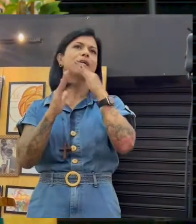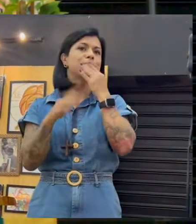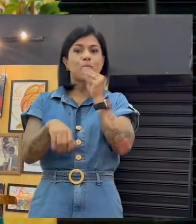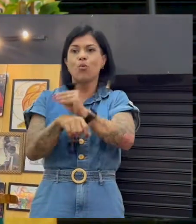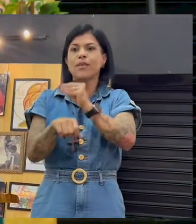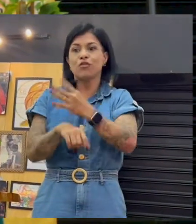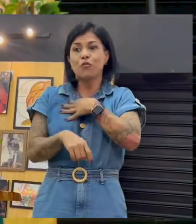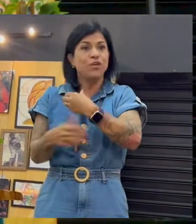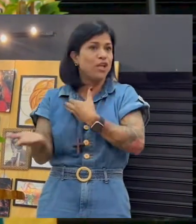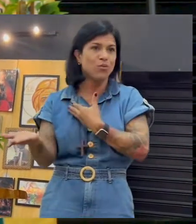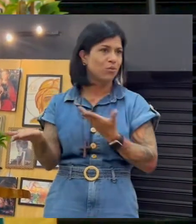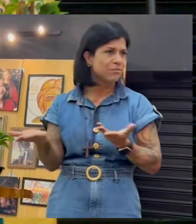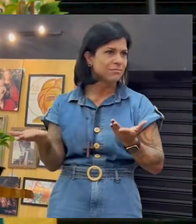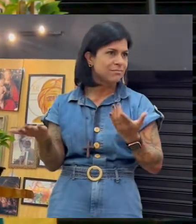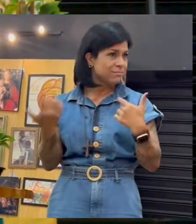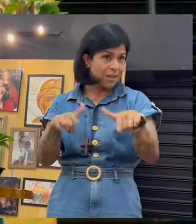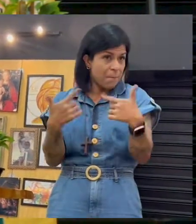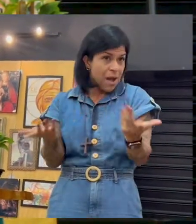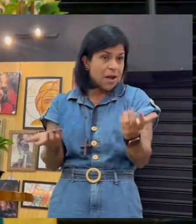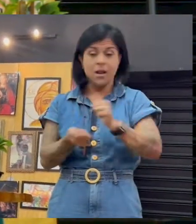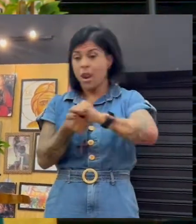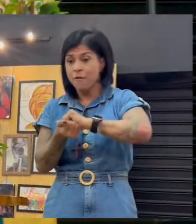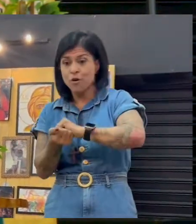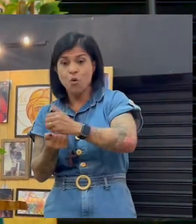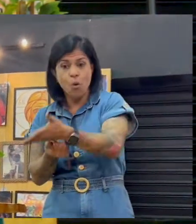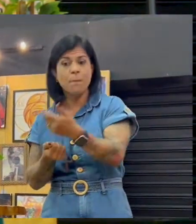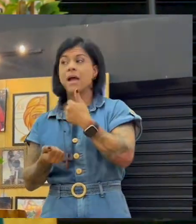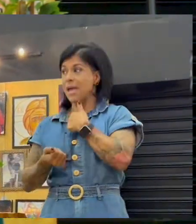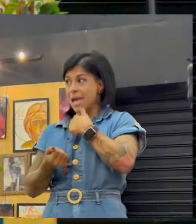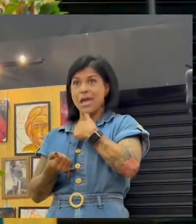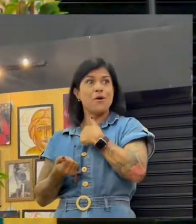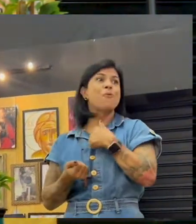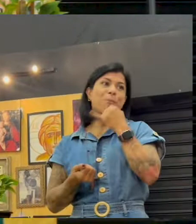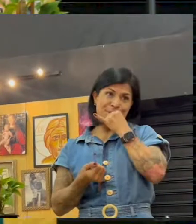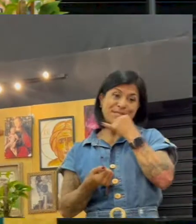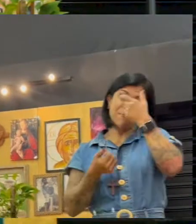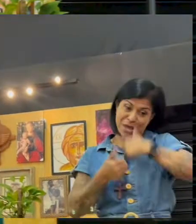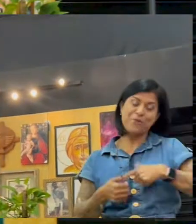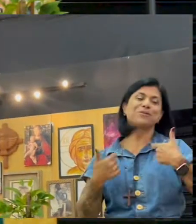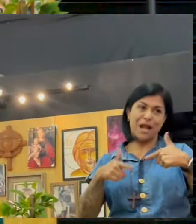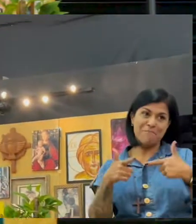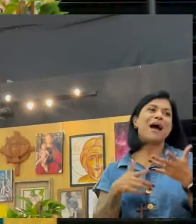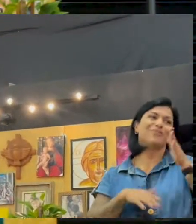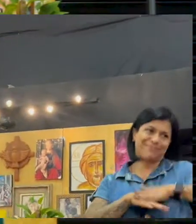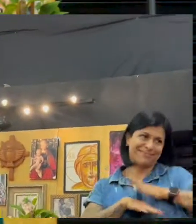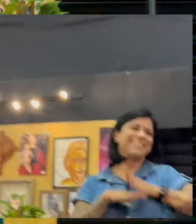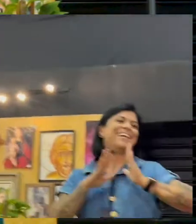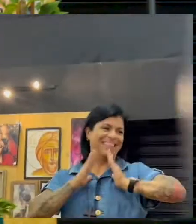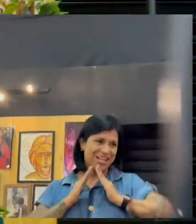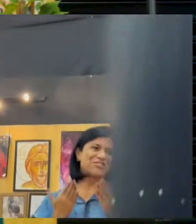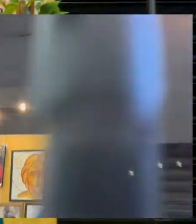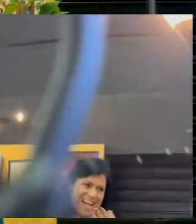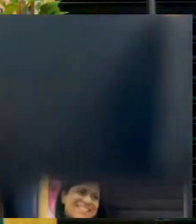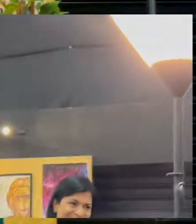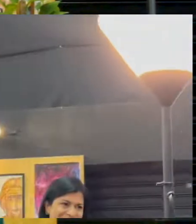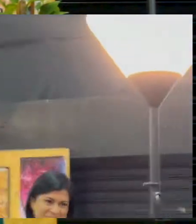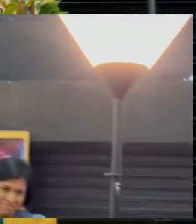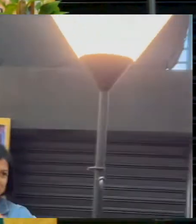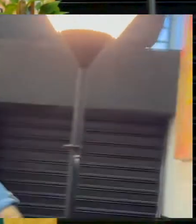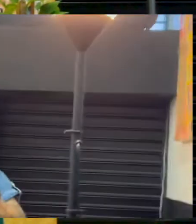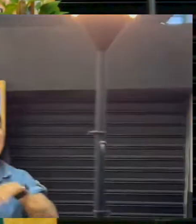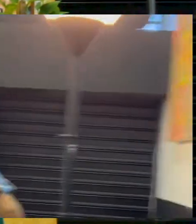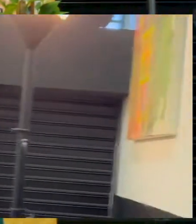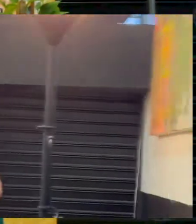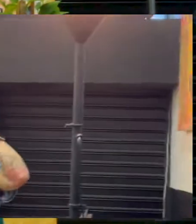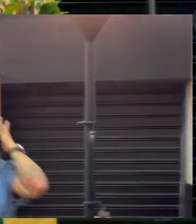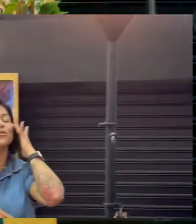seu pai, ele trabalha e ele tem o dinheiro. Aí ela falou, mas você também não trabalha? Eu falei, eu trabalho, mas eu não tenho dinheiro.